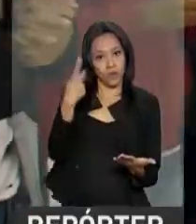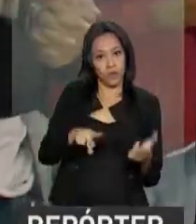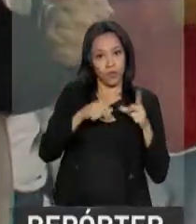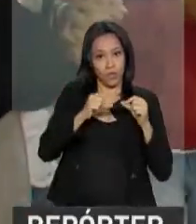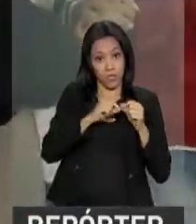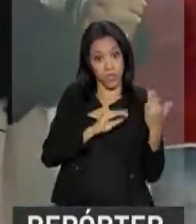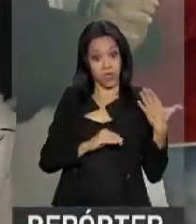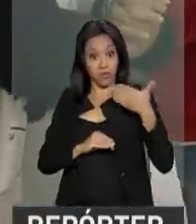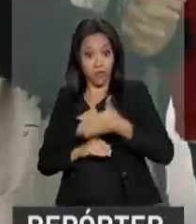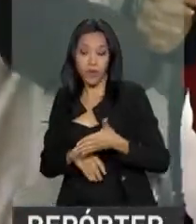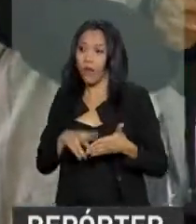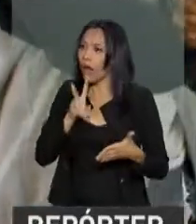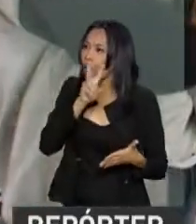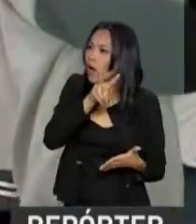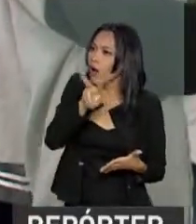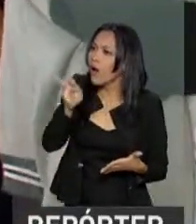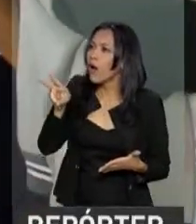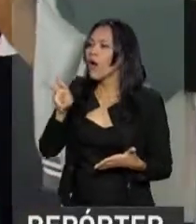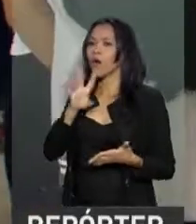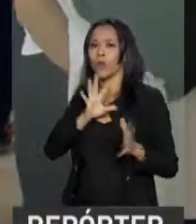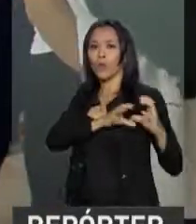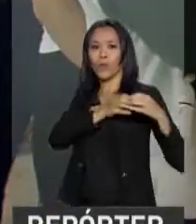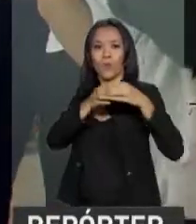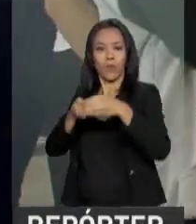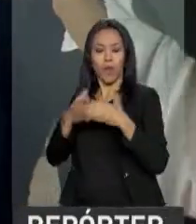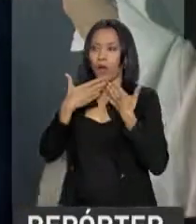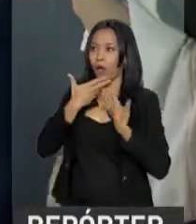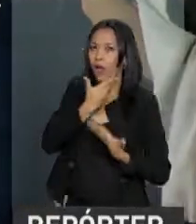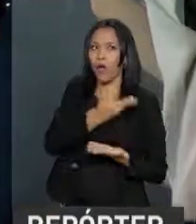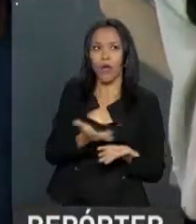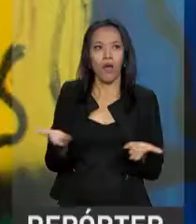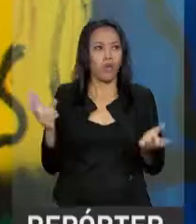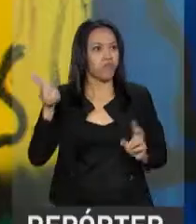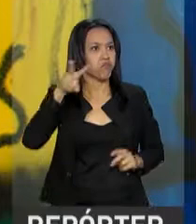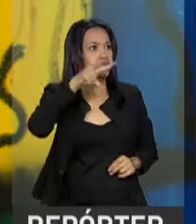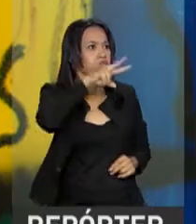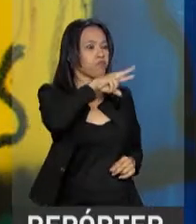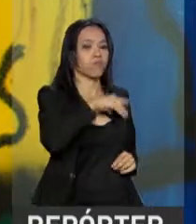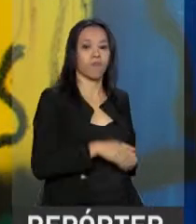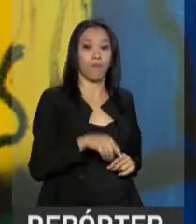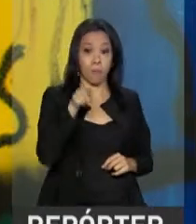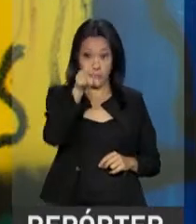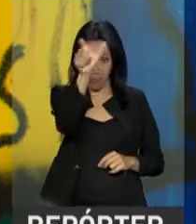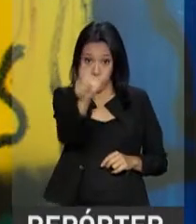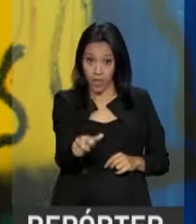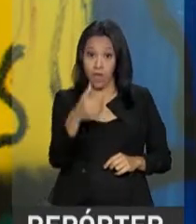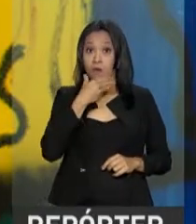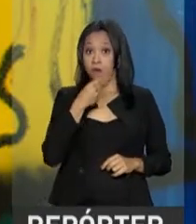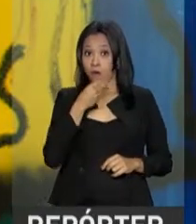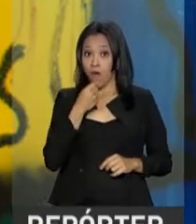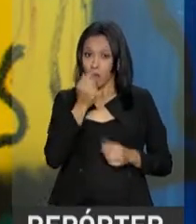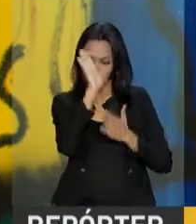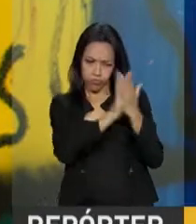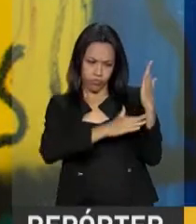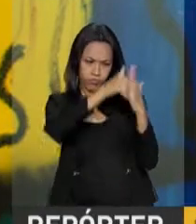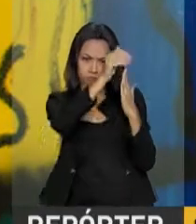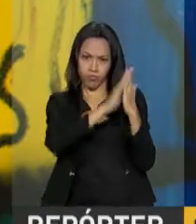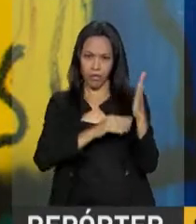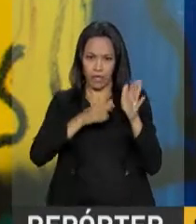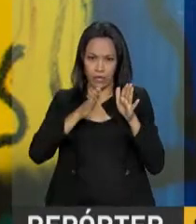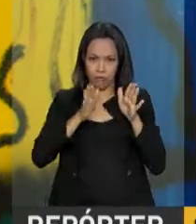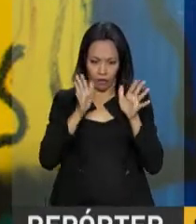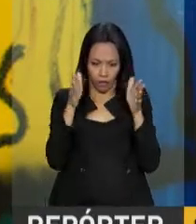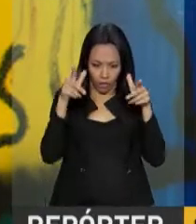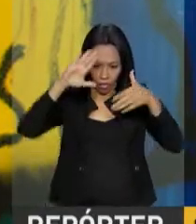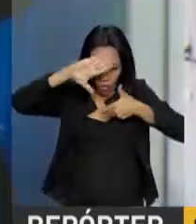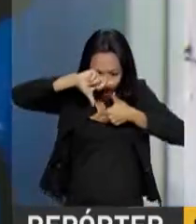veio conhecer o espaço com a turma. Ela se surpreendeu com o que viu. Ele foge dos padrões de igualdade que sempre era